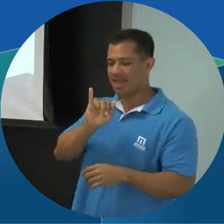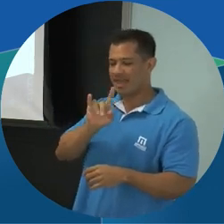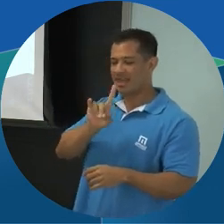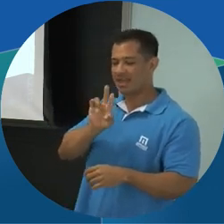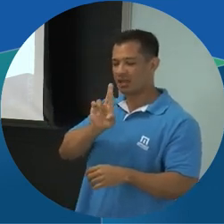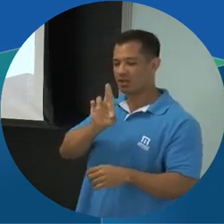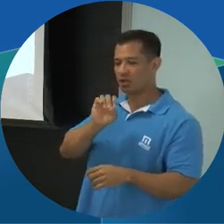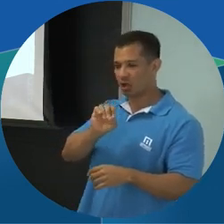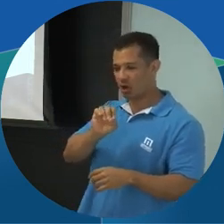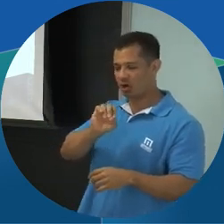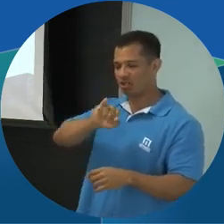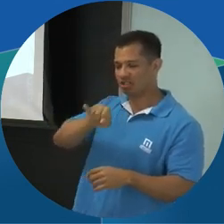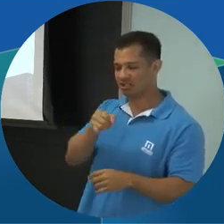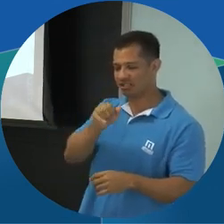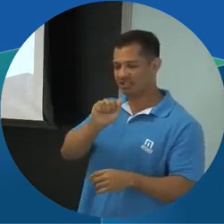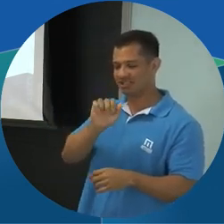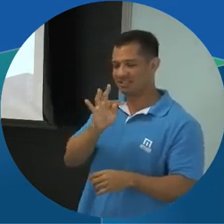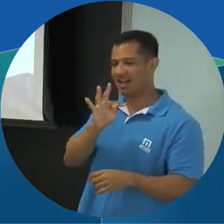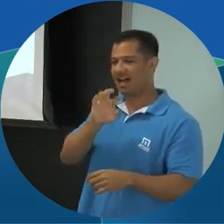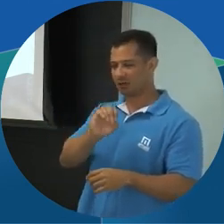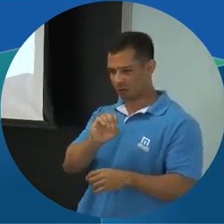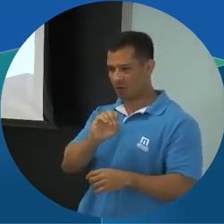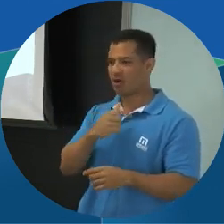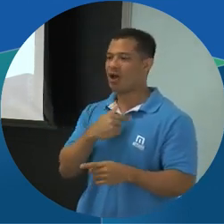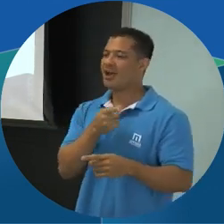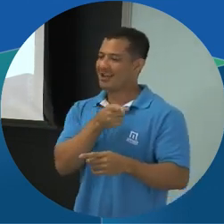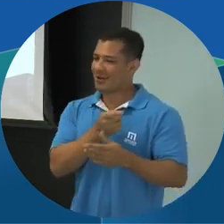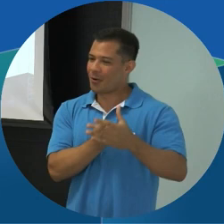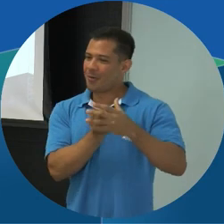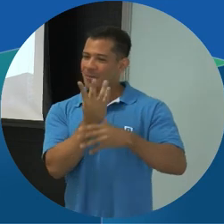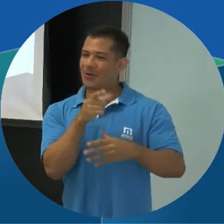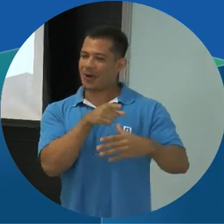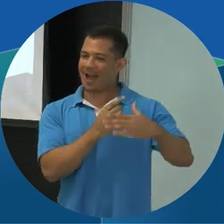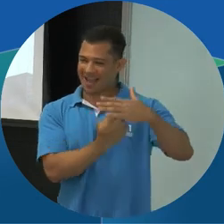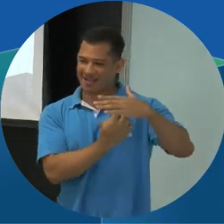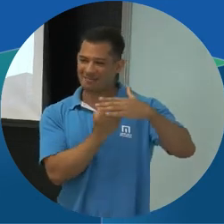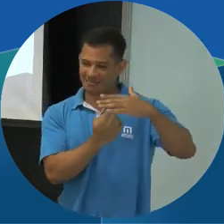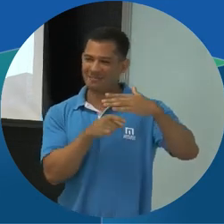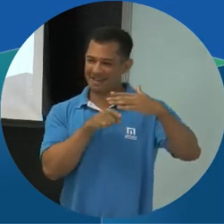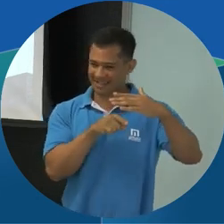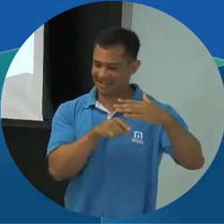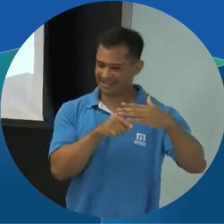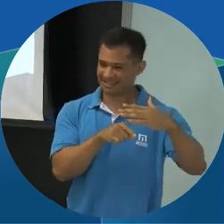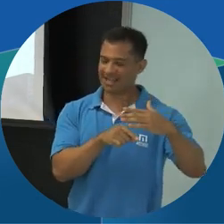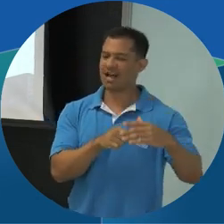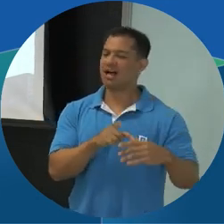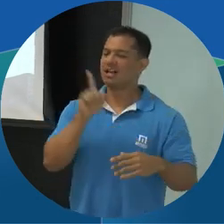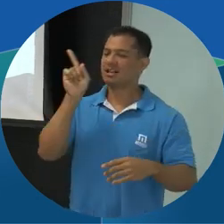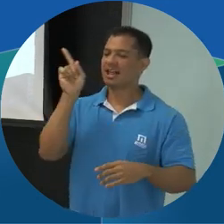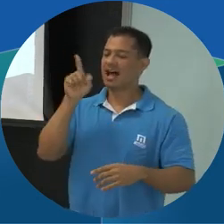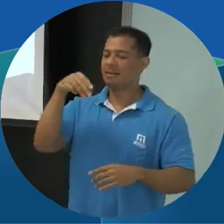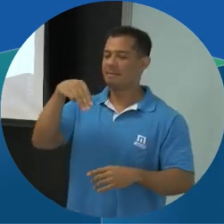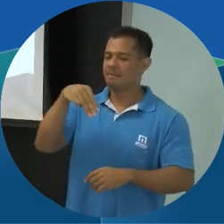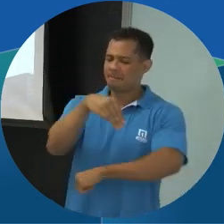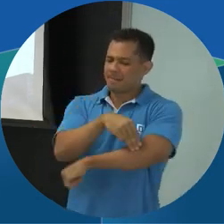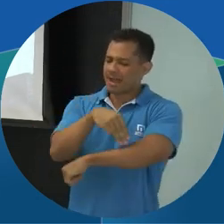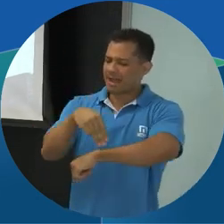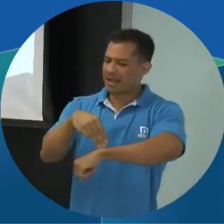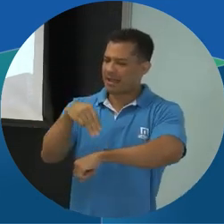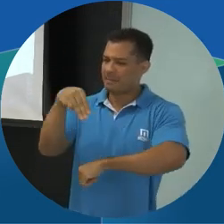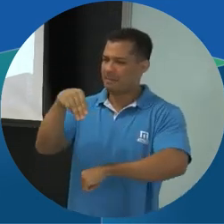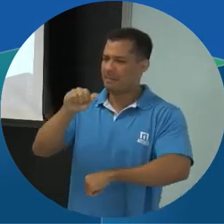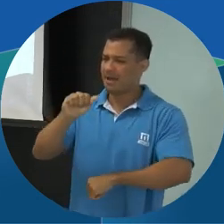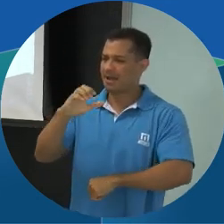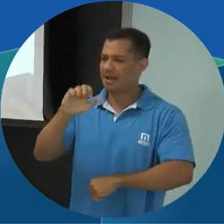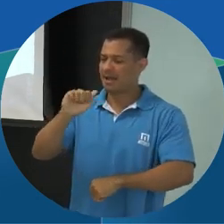nós compramos em 2017 em Macaé, que é a maior empresa de hidrojato do país, tem